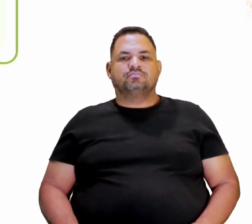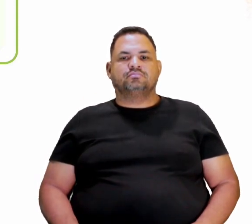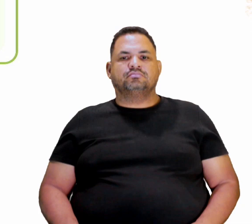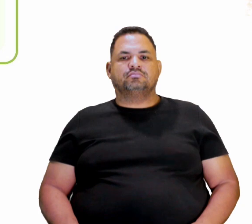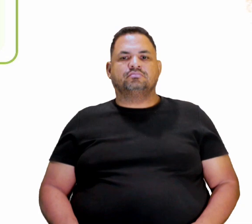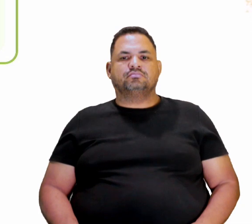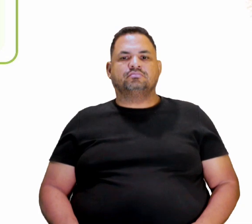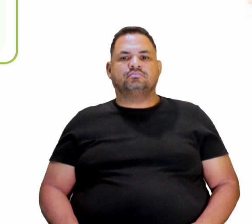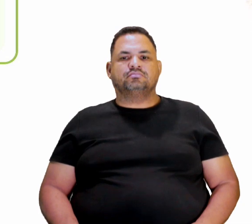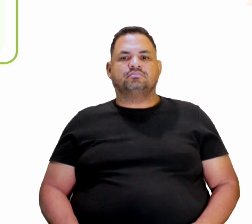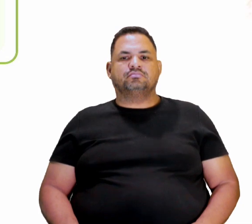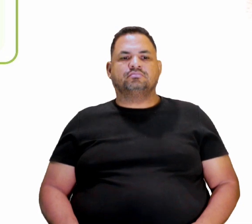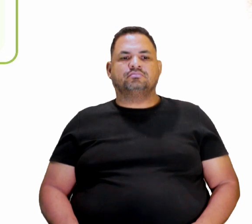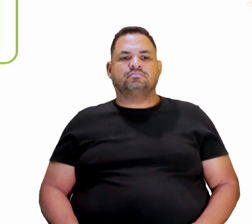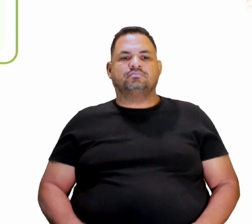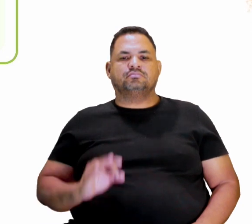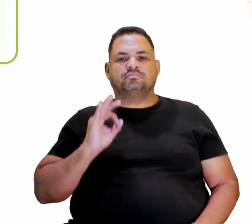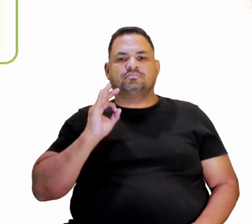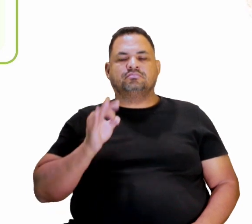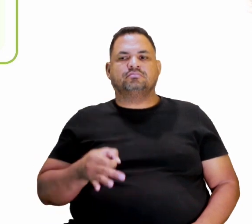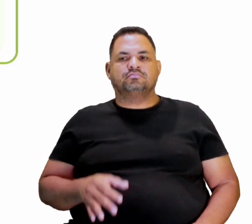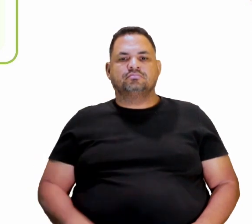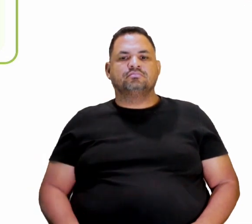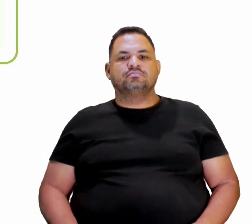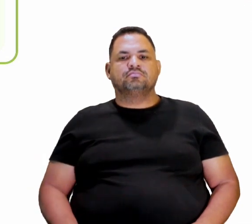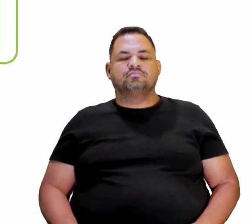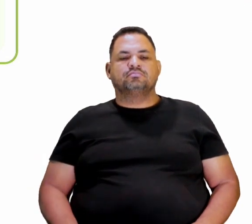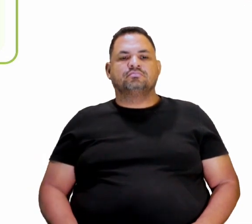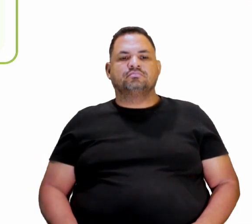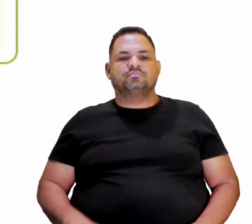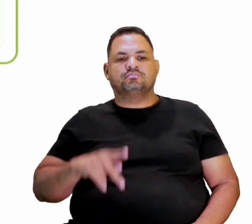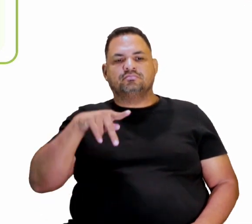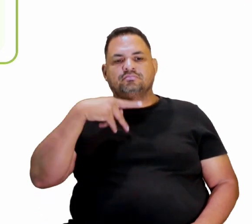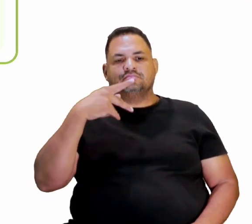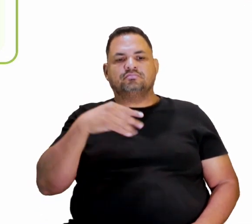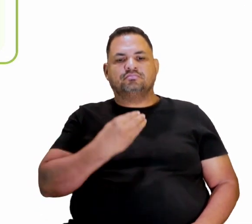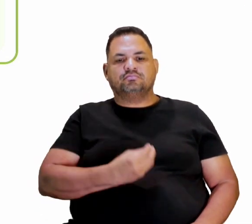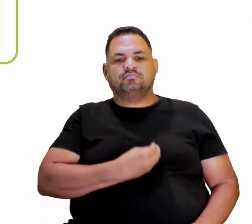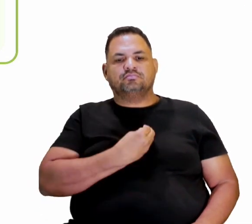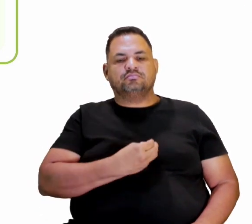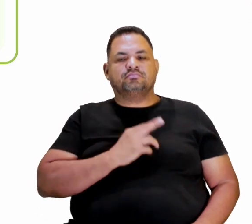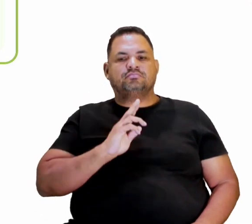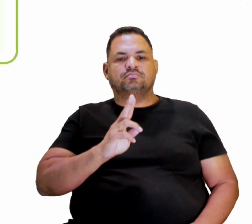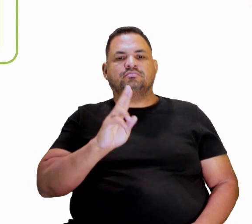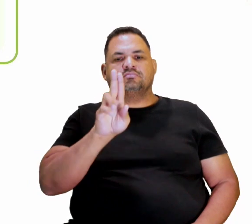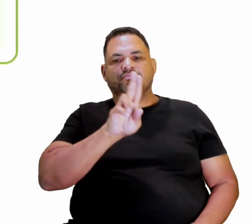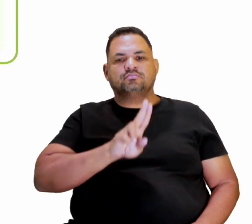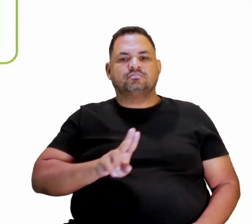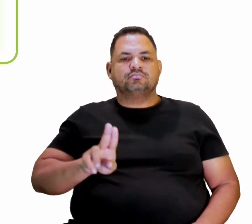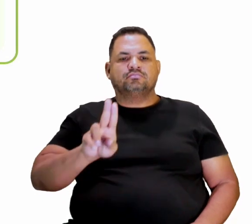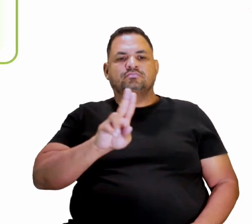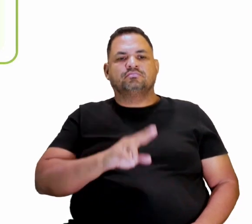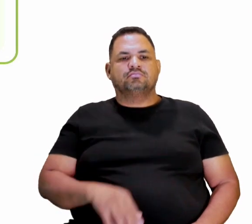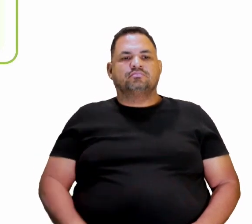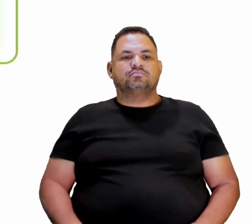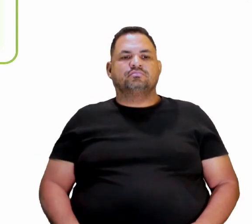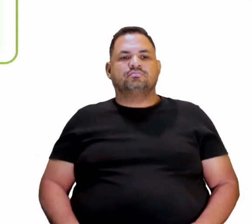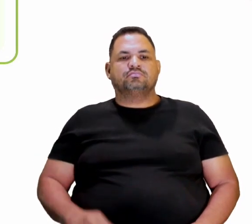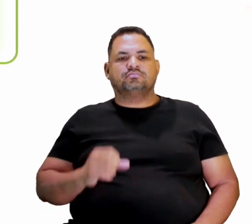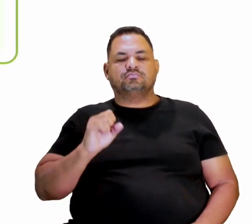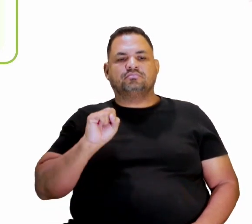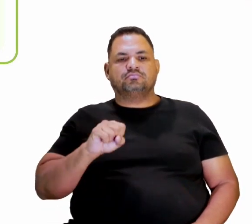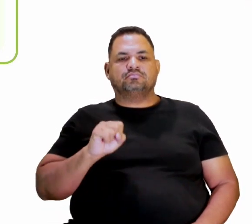um desses três aí, certo? Short answers, para falar do present continuous, você vai usar yes, I